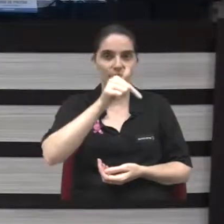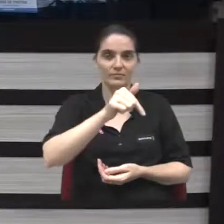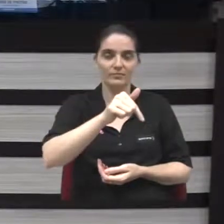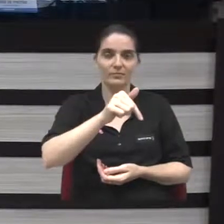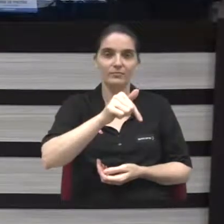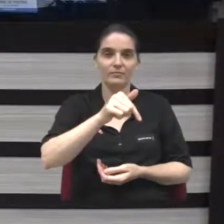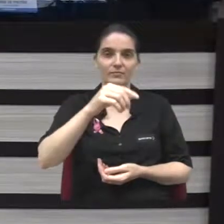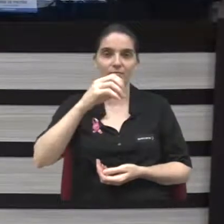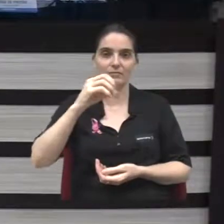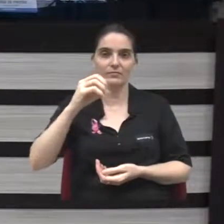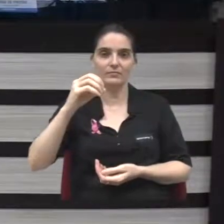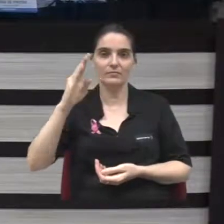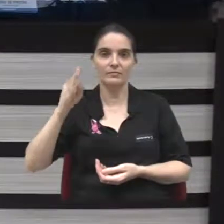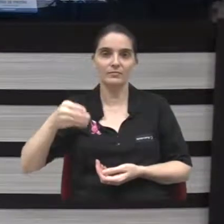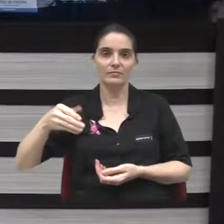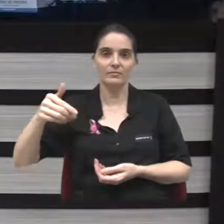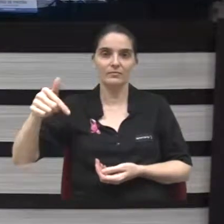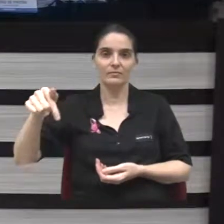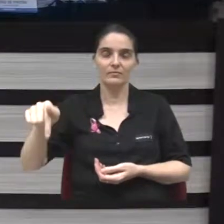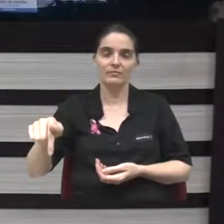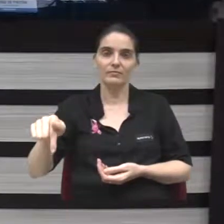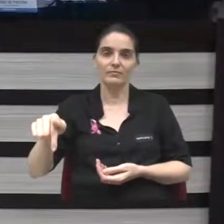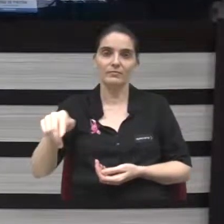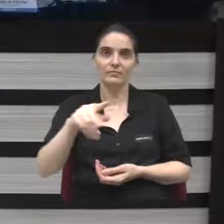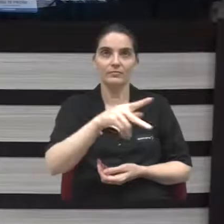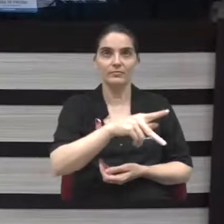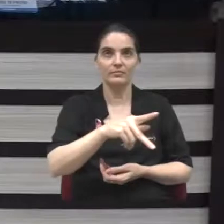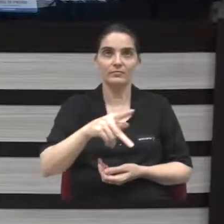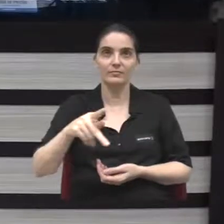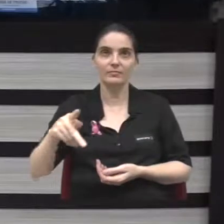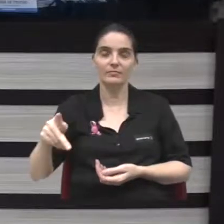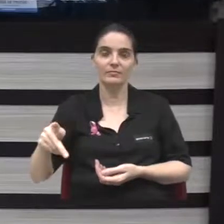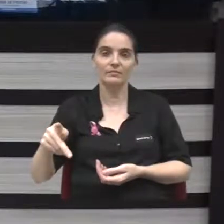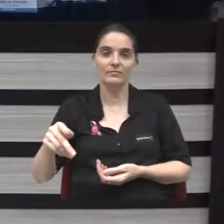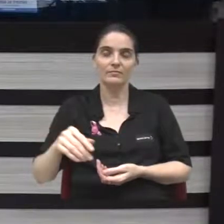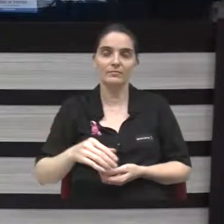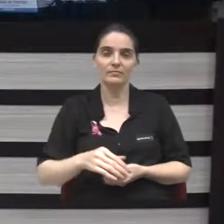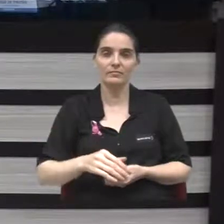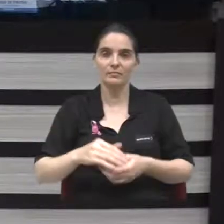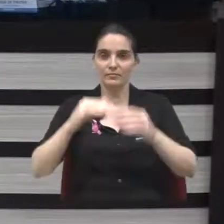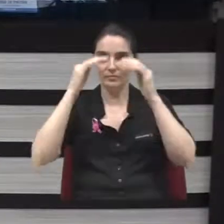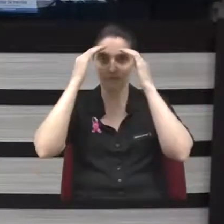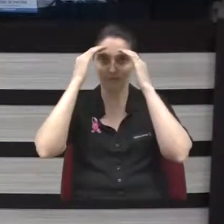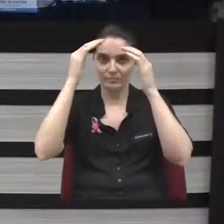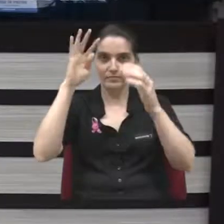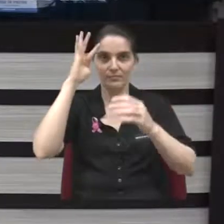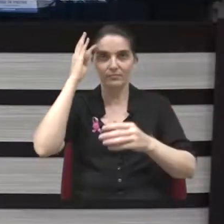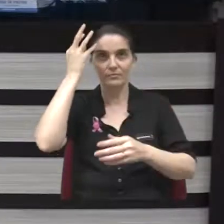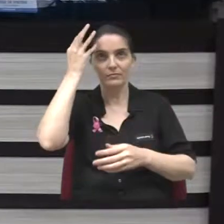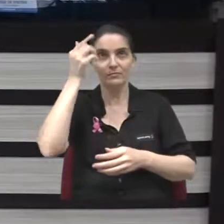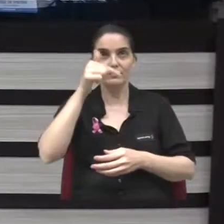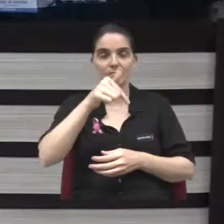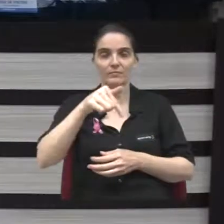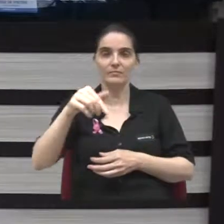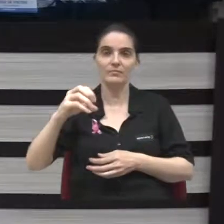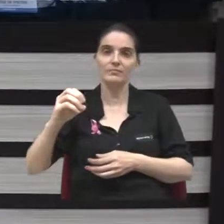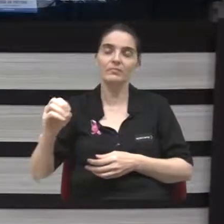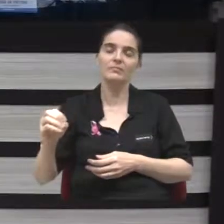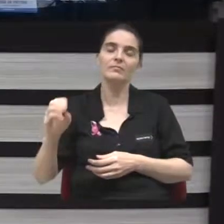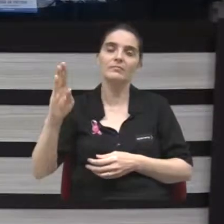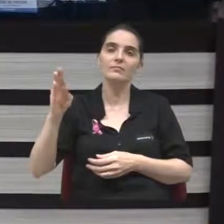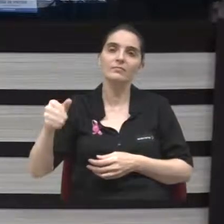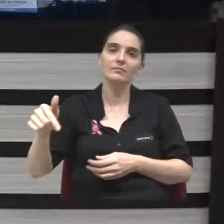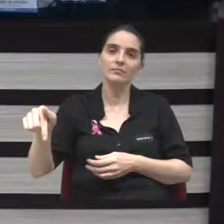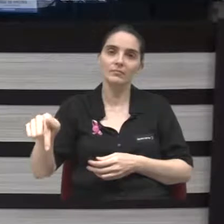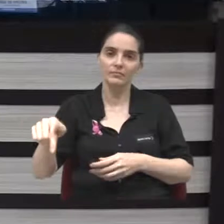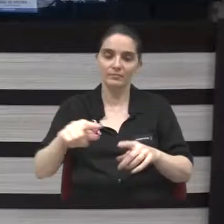700/2017. Senhor presidente, em atendimento à resolução 700/2017, da mesa